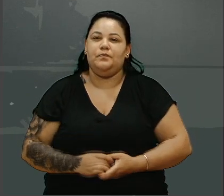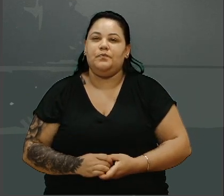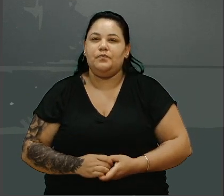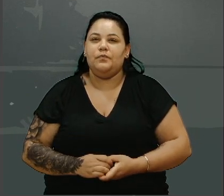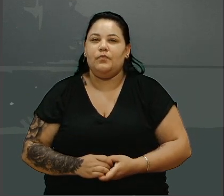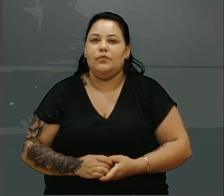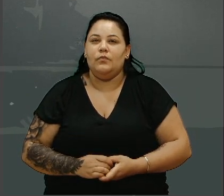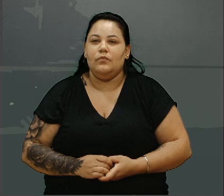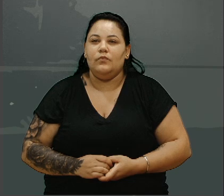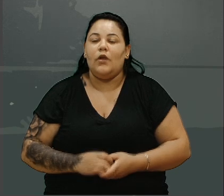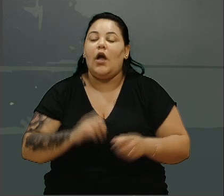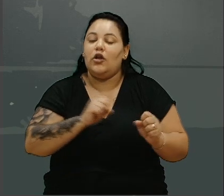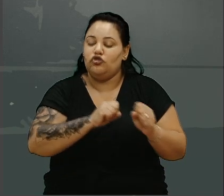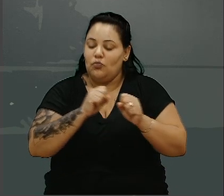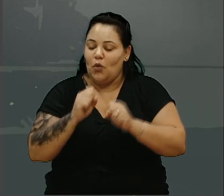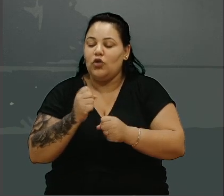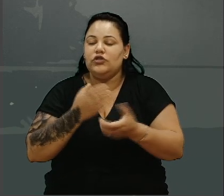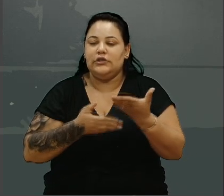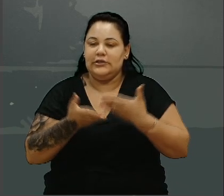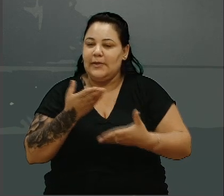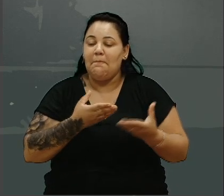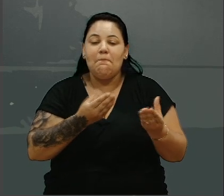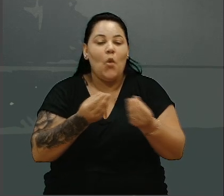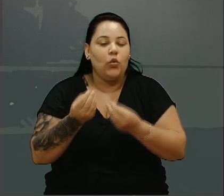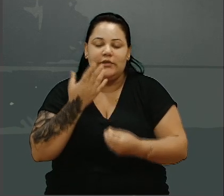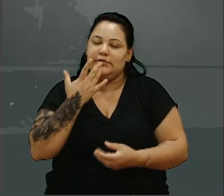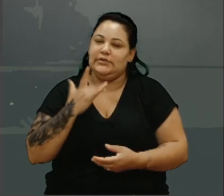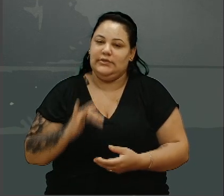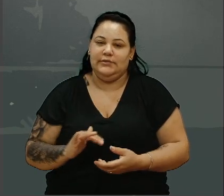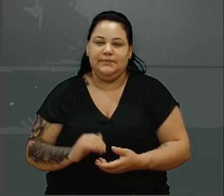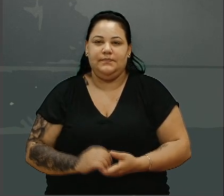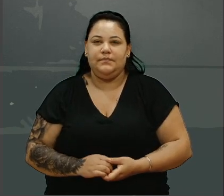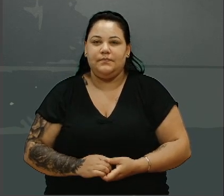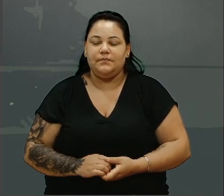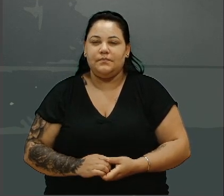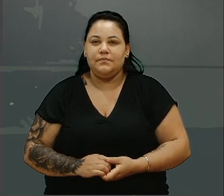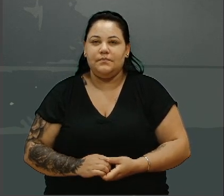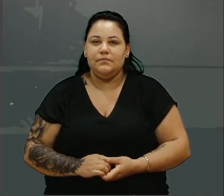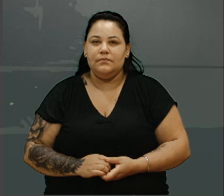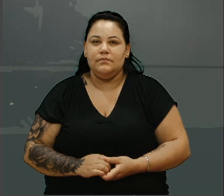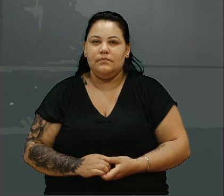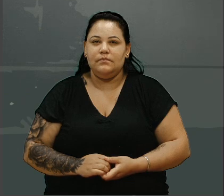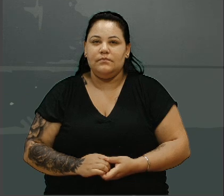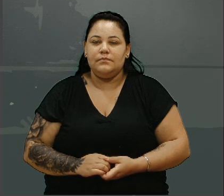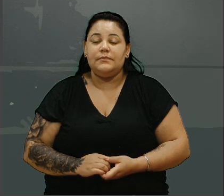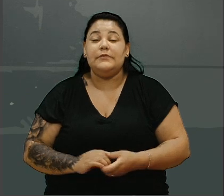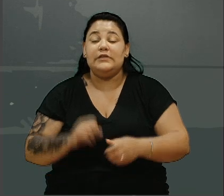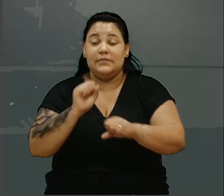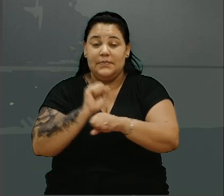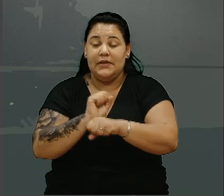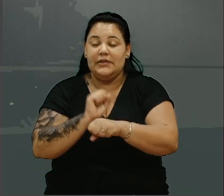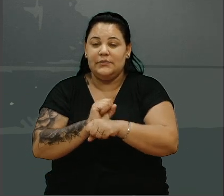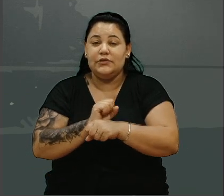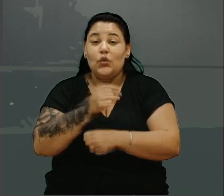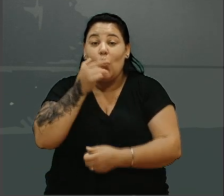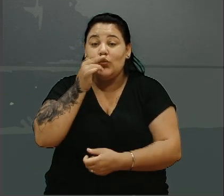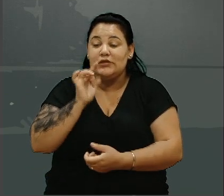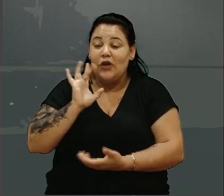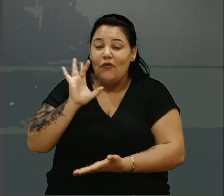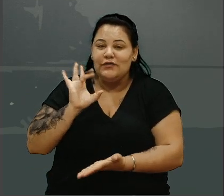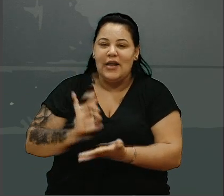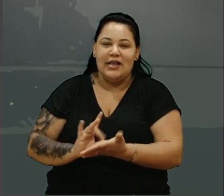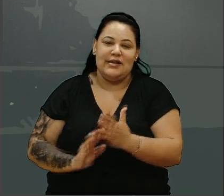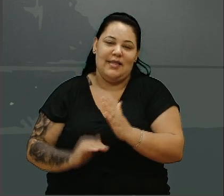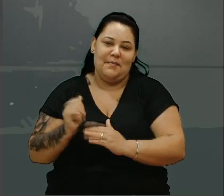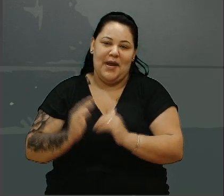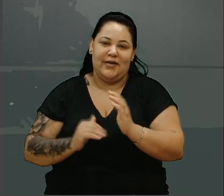atender um grande número de crianças. Esperamos que isso se concretize para que a